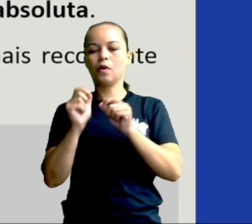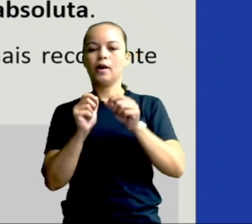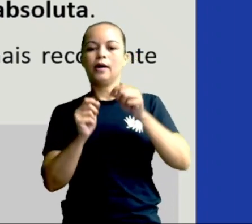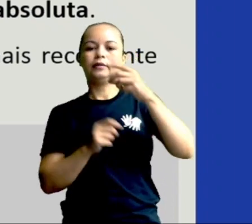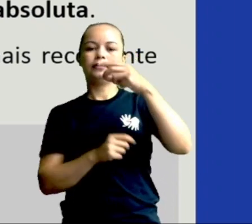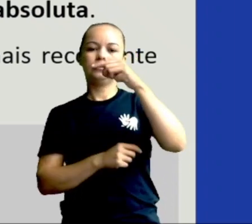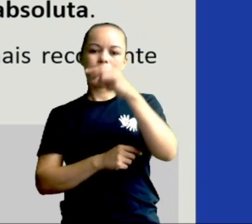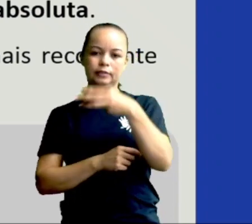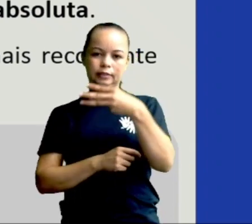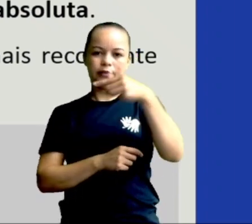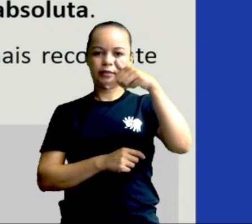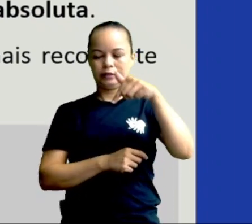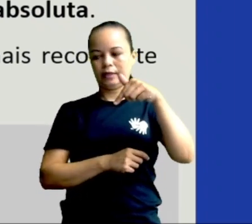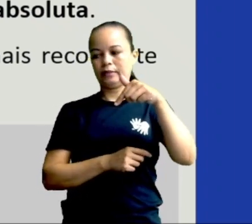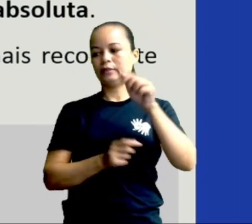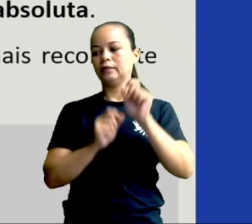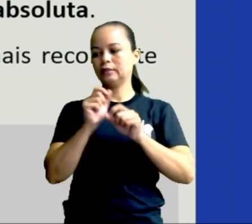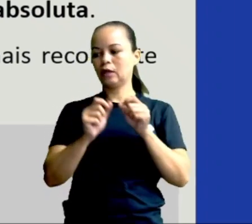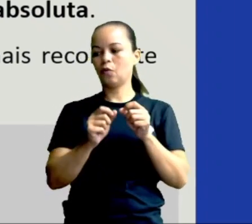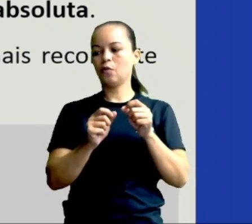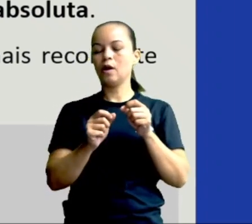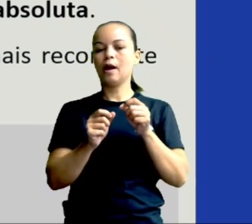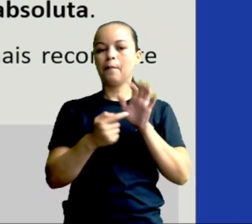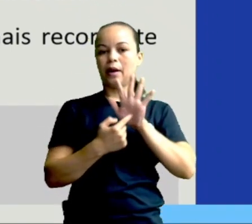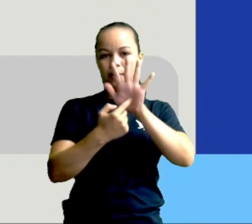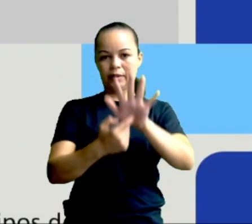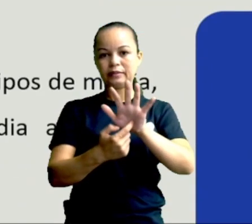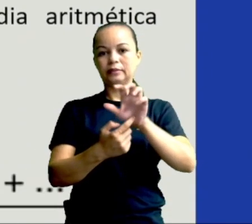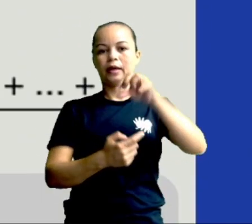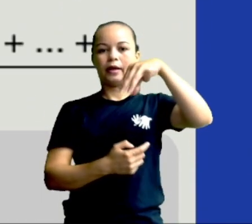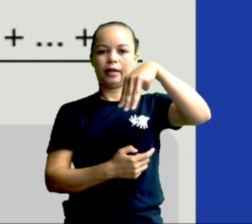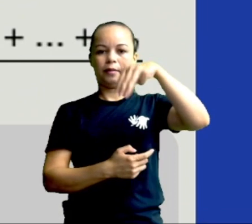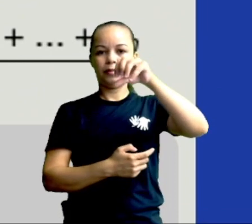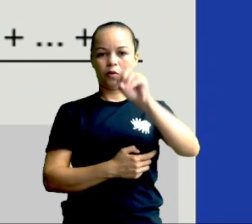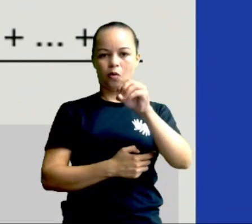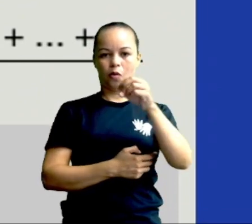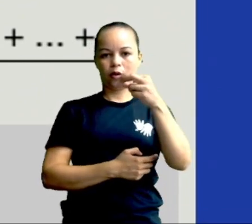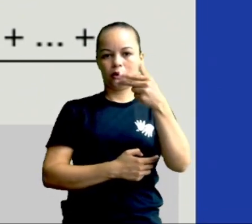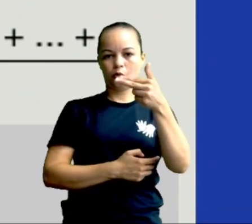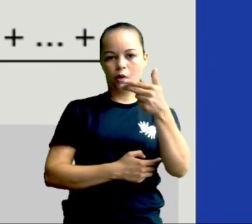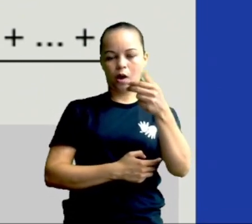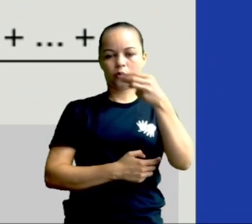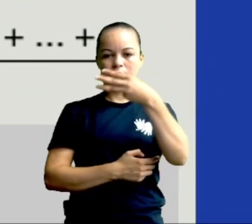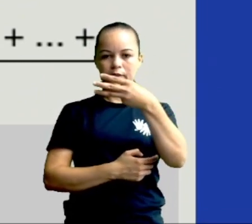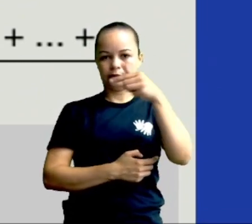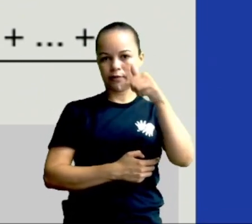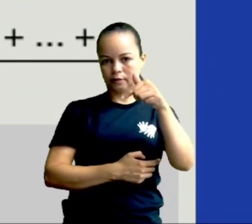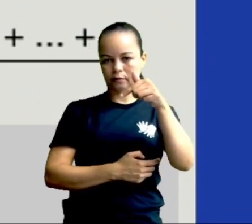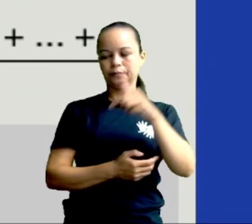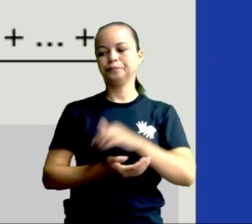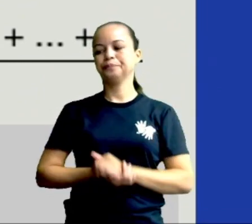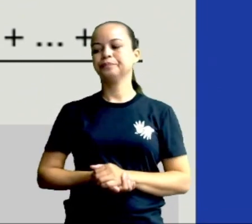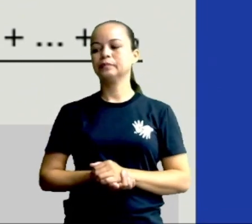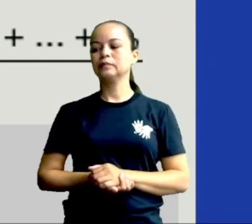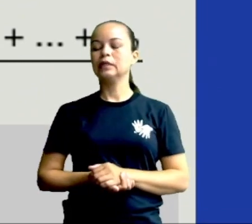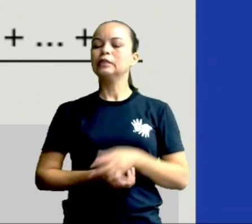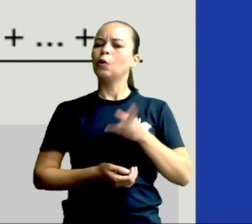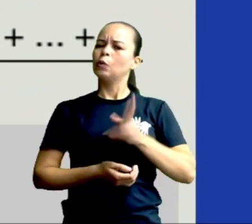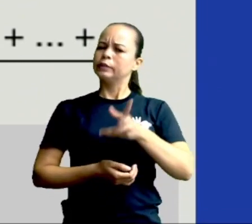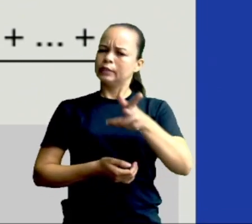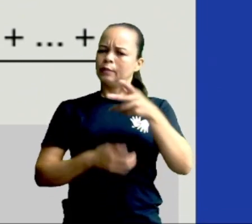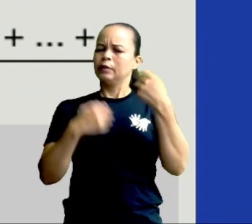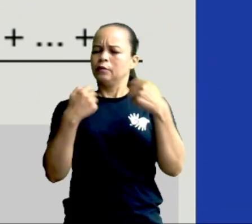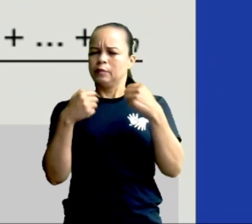a 37. Beleza? Deu para entender? Tranquila moda. O que é que eu tenho que fazer? Toda vez que